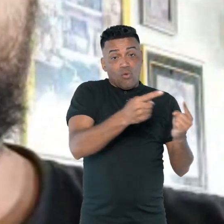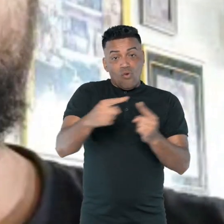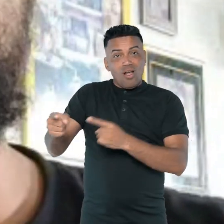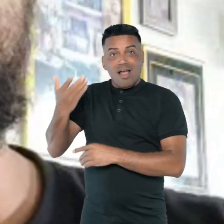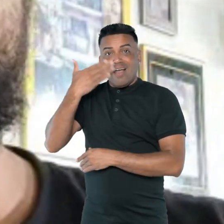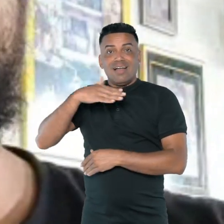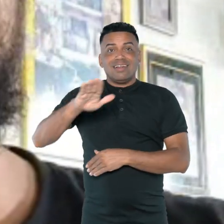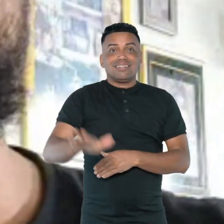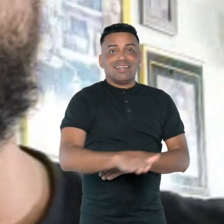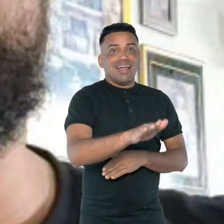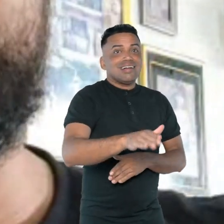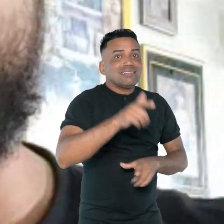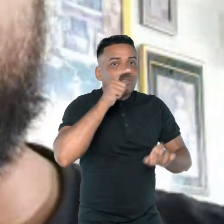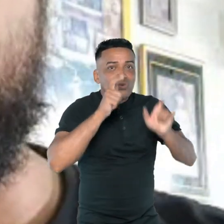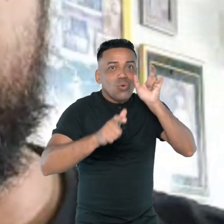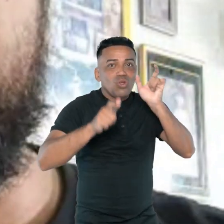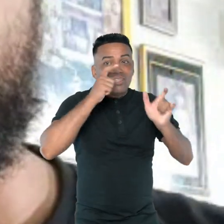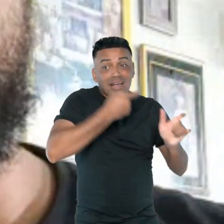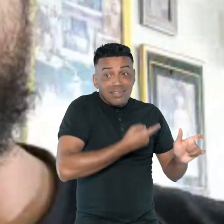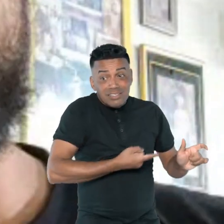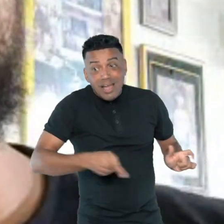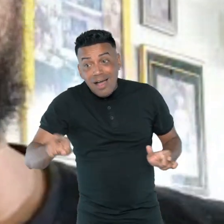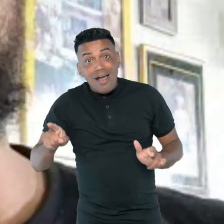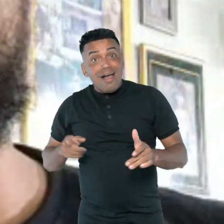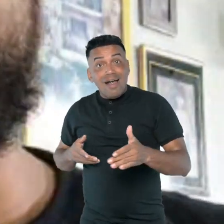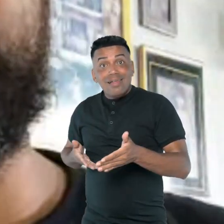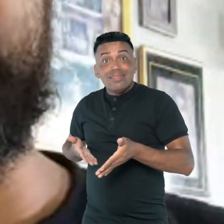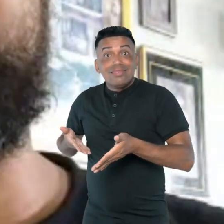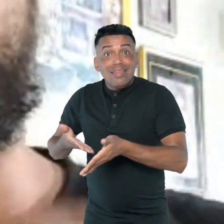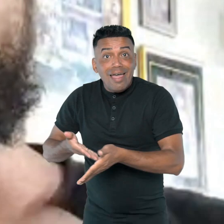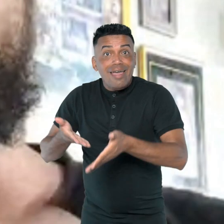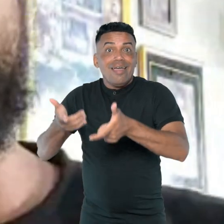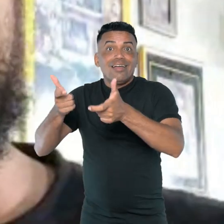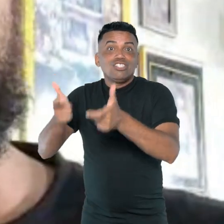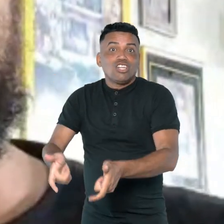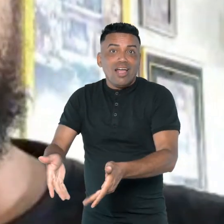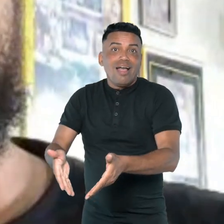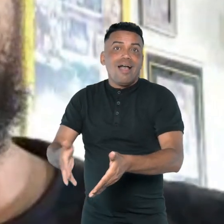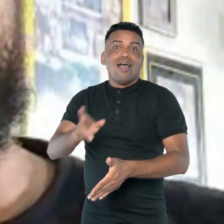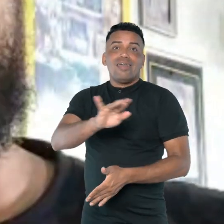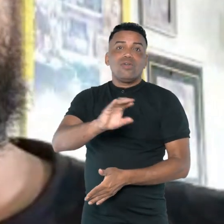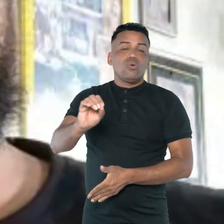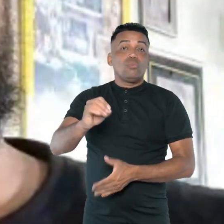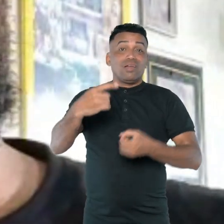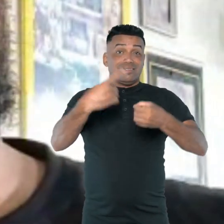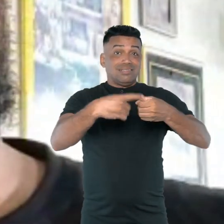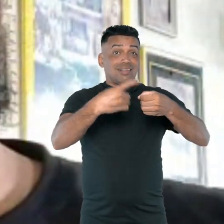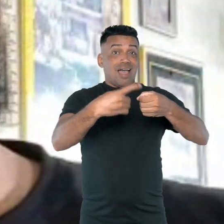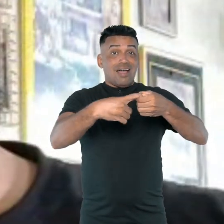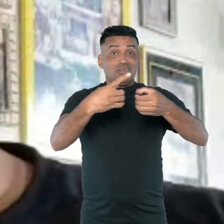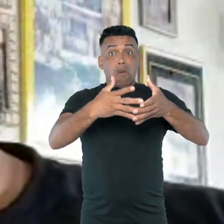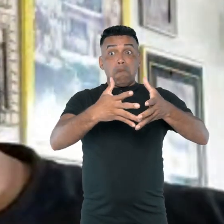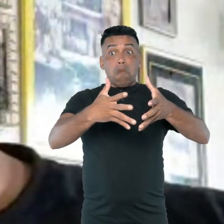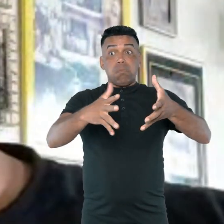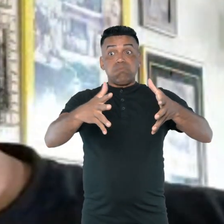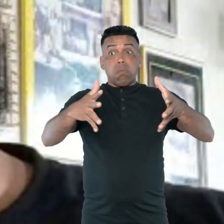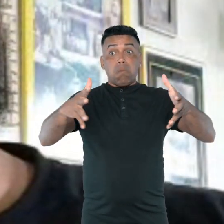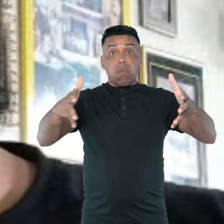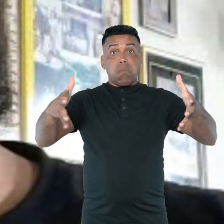crianças a vontade, a curiosidade de ir até o rio, que a gente sabe que as cidades vão crescendo e muitas